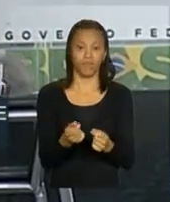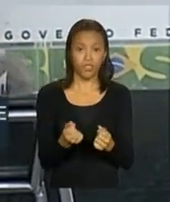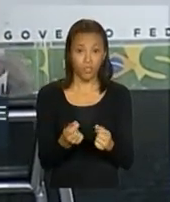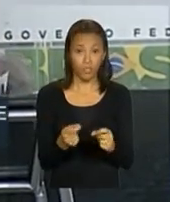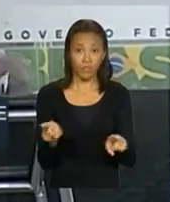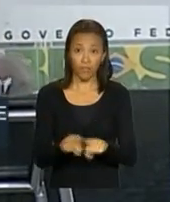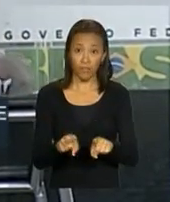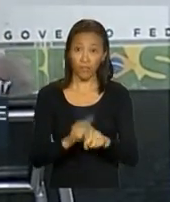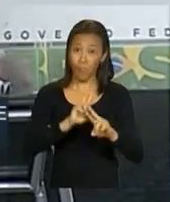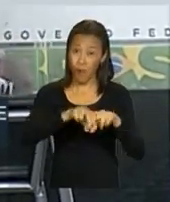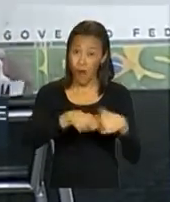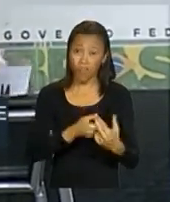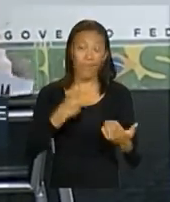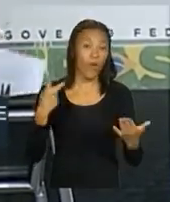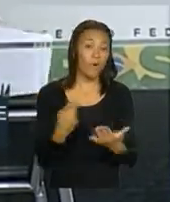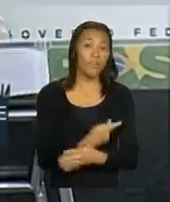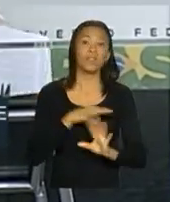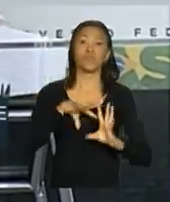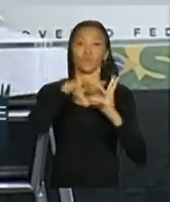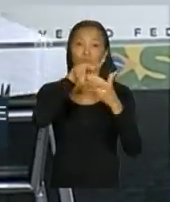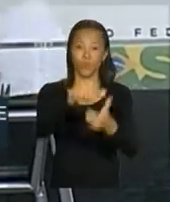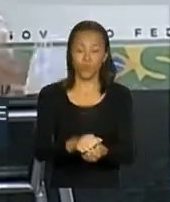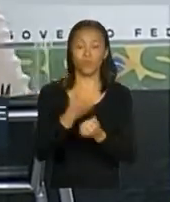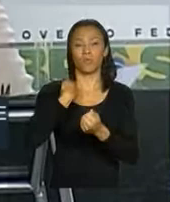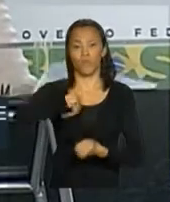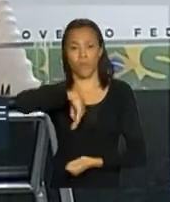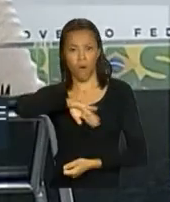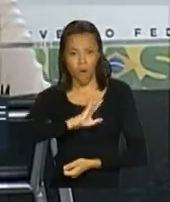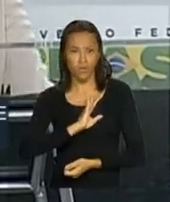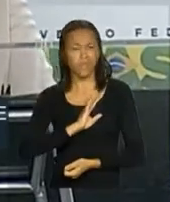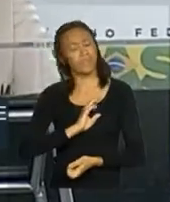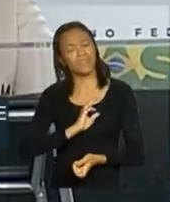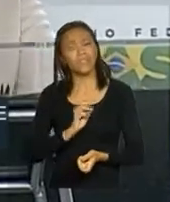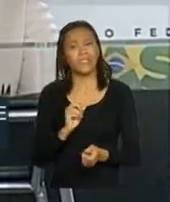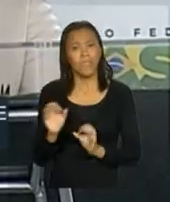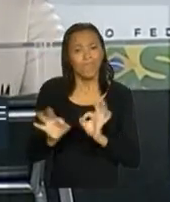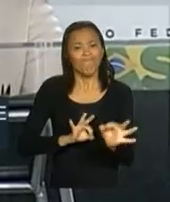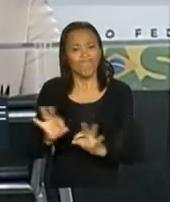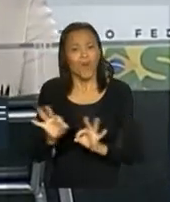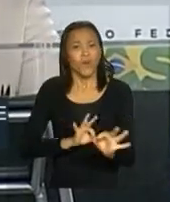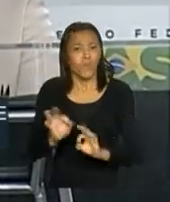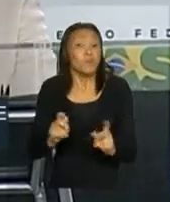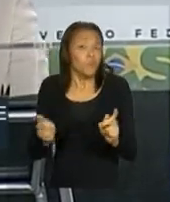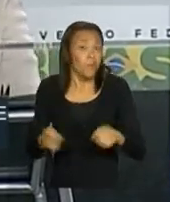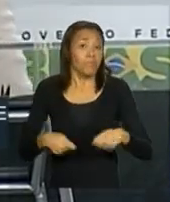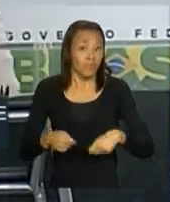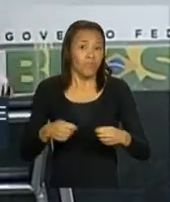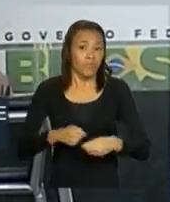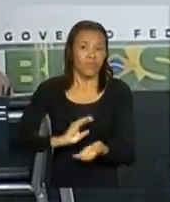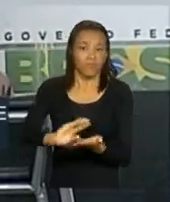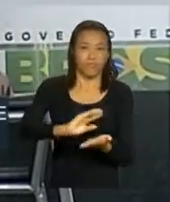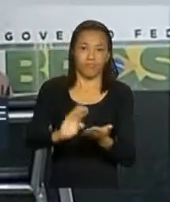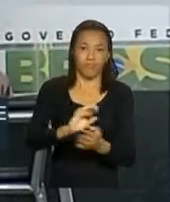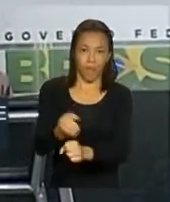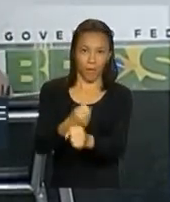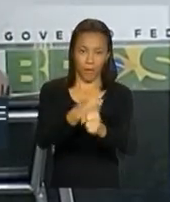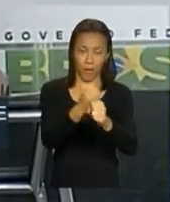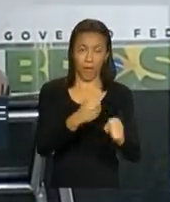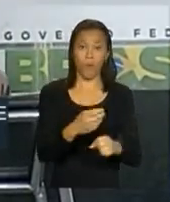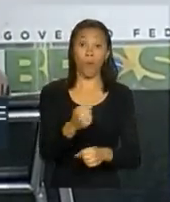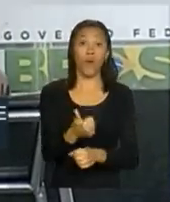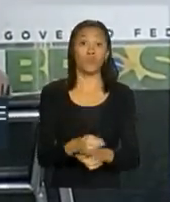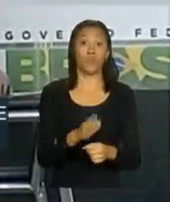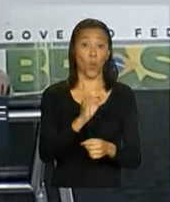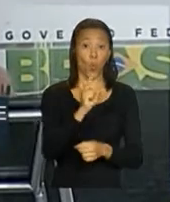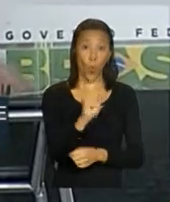da conjuntura mundial, investimos o que é possível em infraestrutura. Foram quase R$ 1 bilhão em